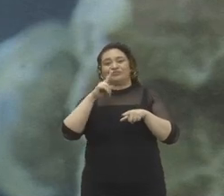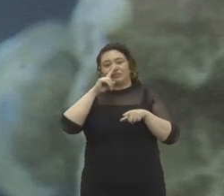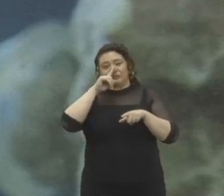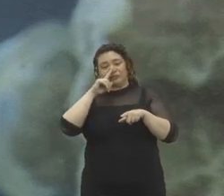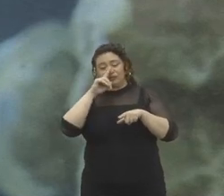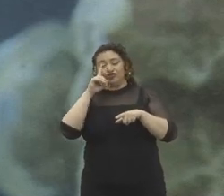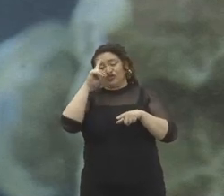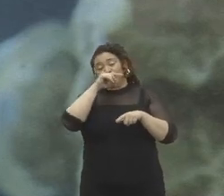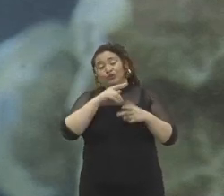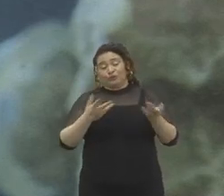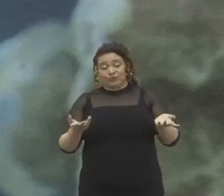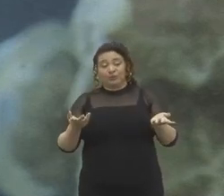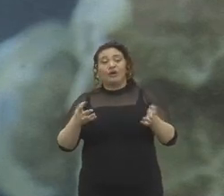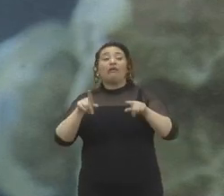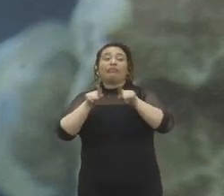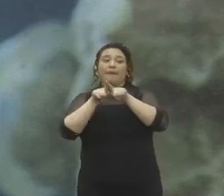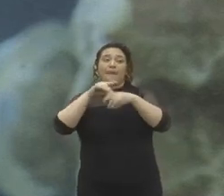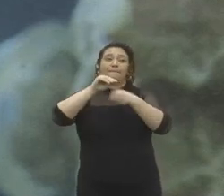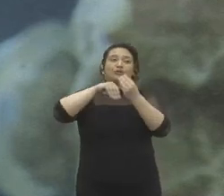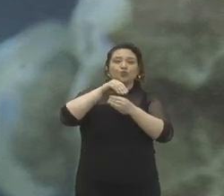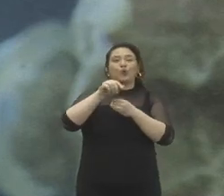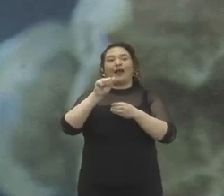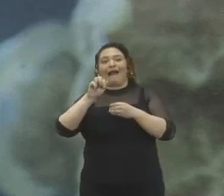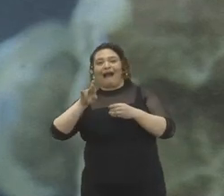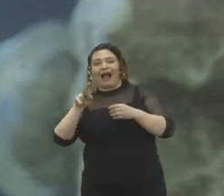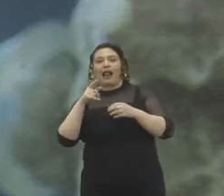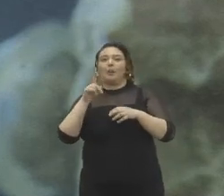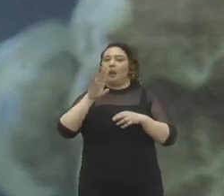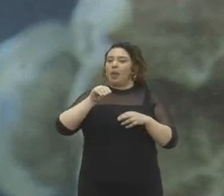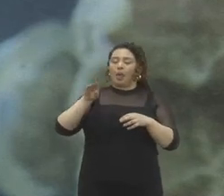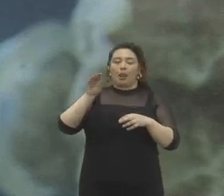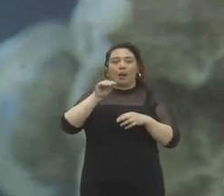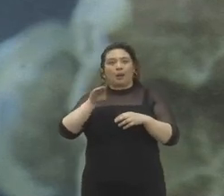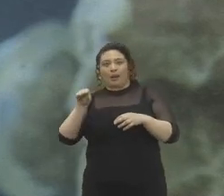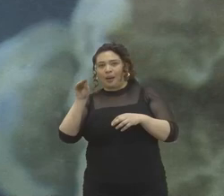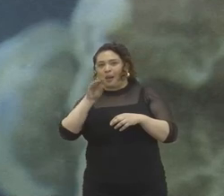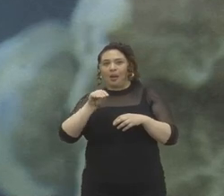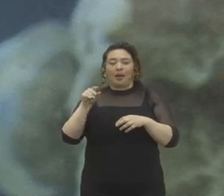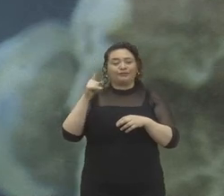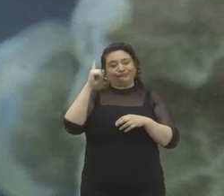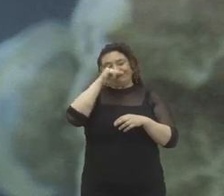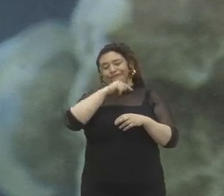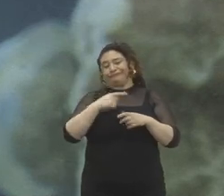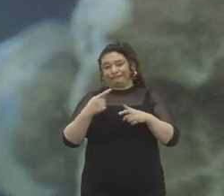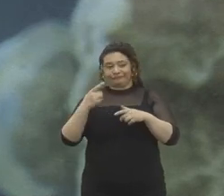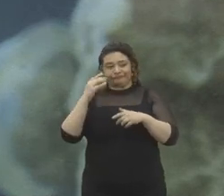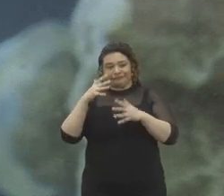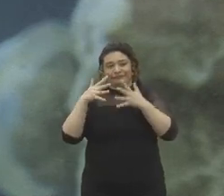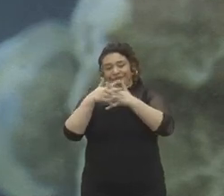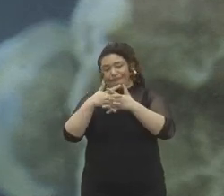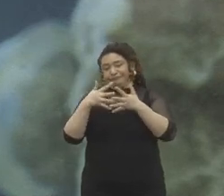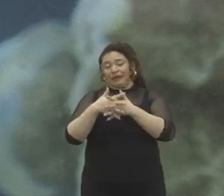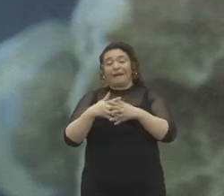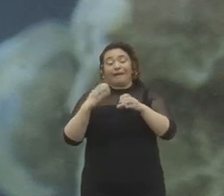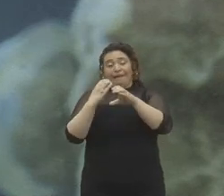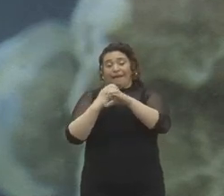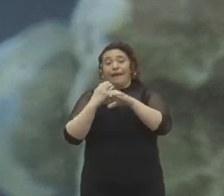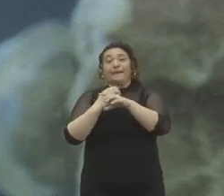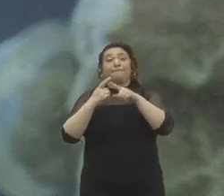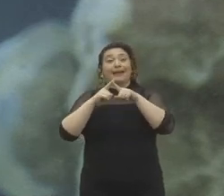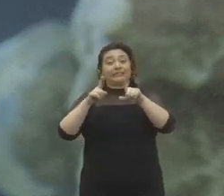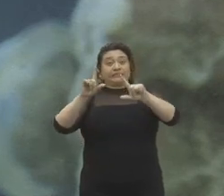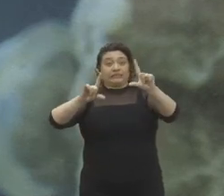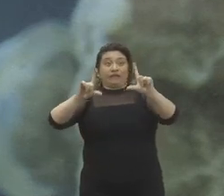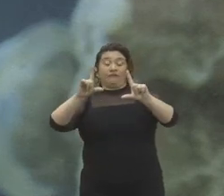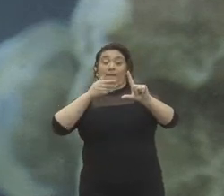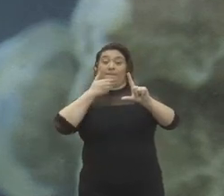trabalhoso e e vai misturado com ar então fica um que muito difícil de entender pra televisão é é é